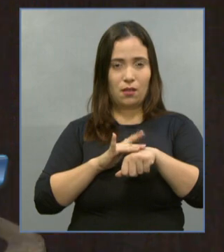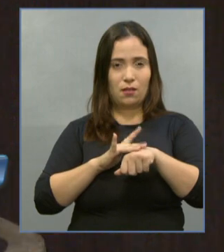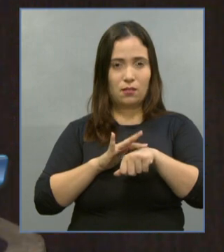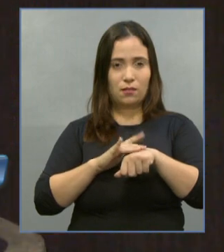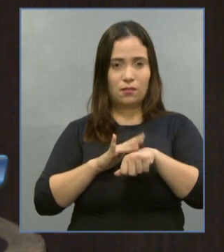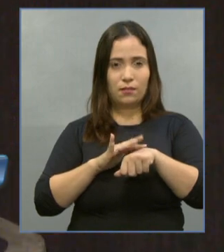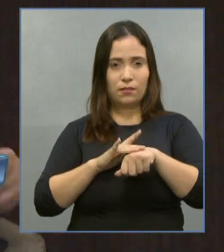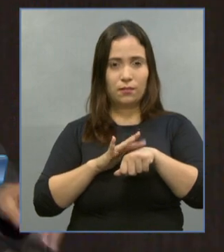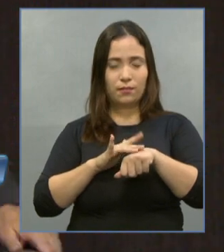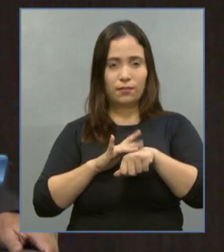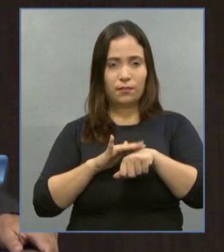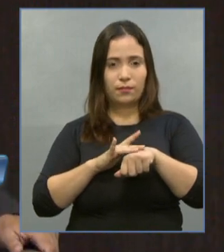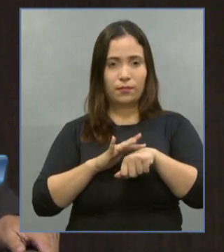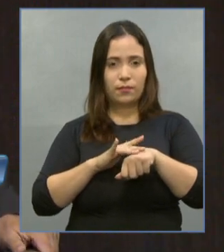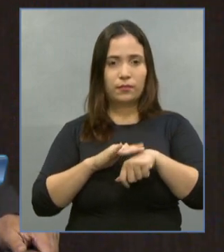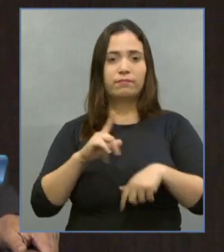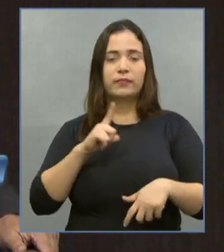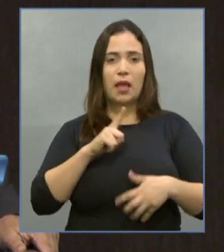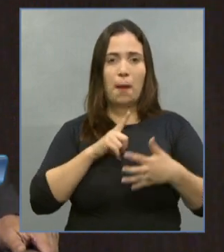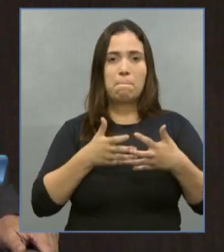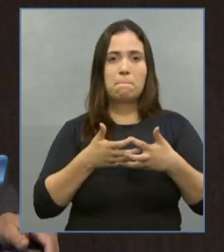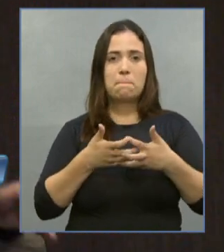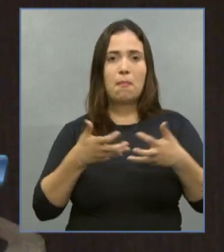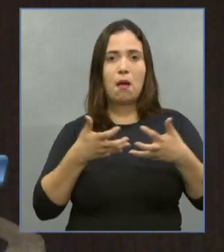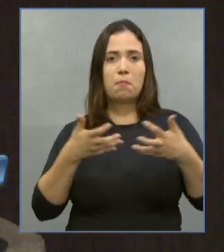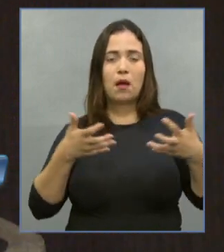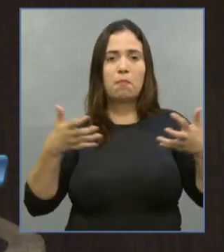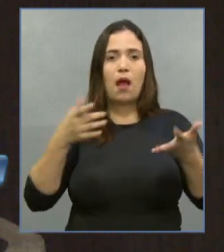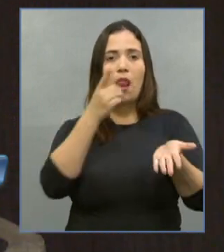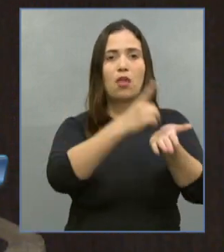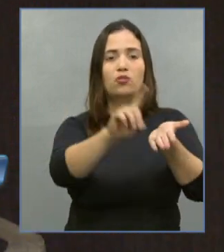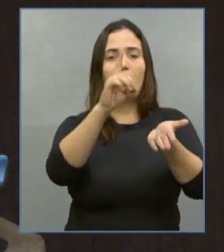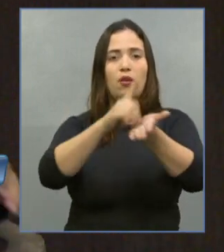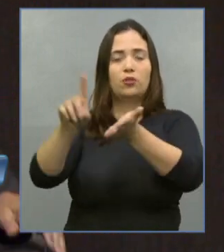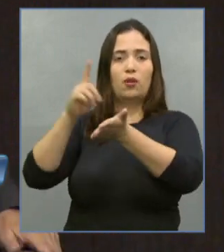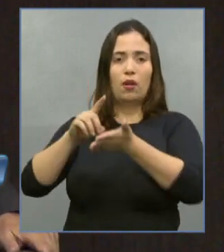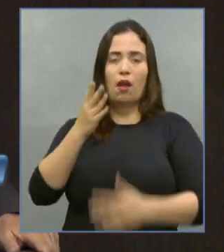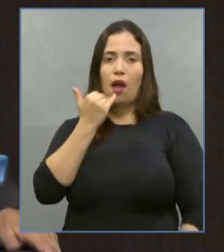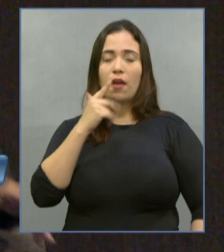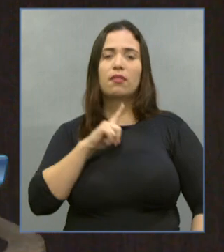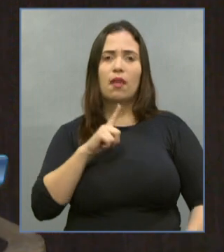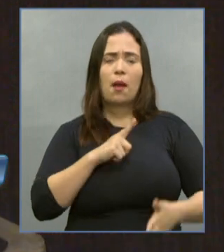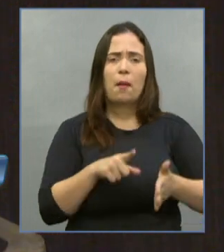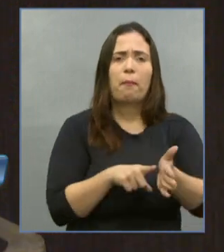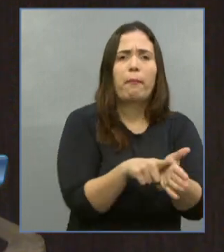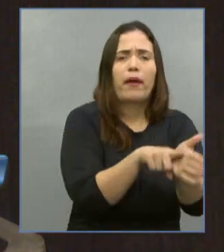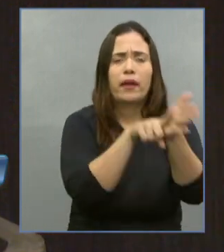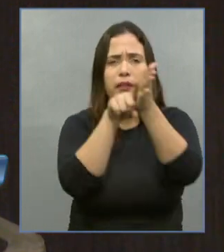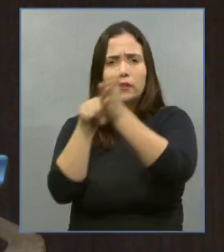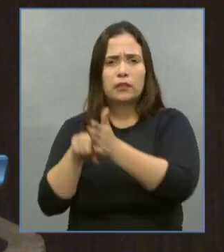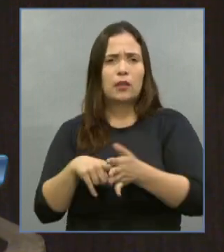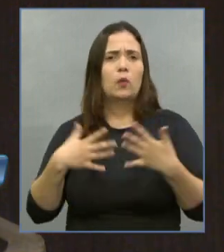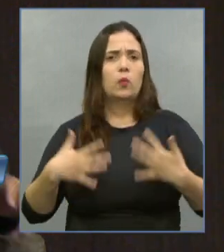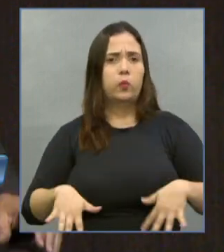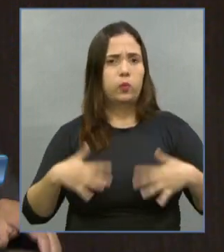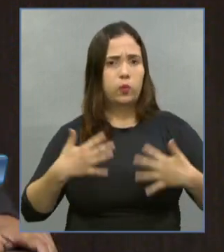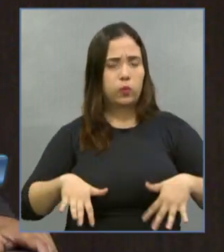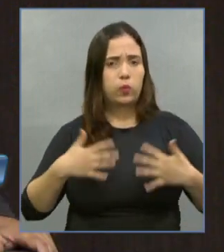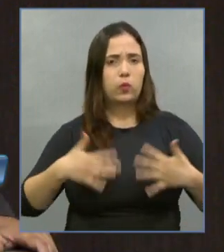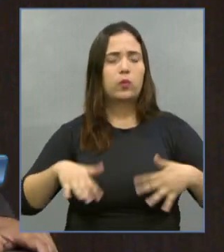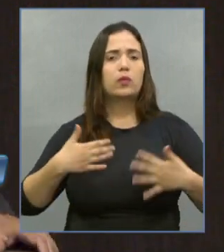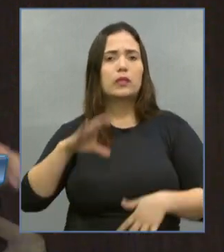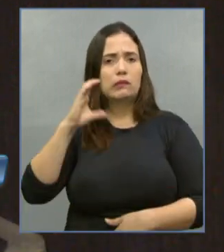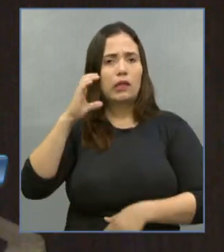patologia, sobretudo crescente nos dias atuais. Há pesquisas as mais diversas sobre